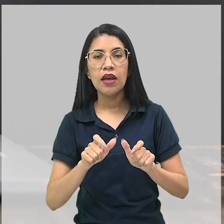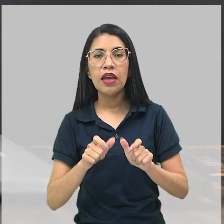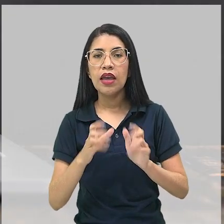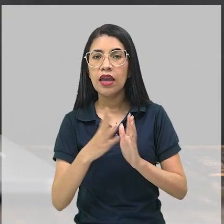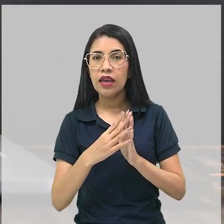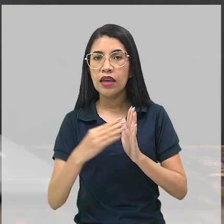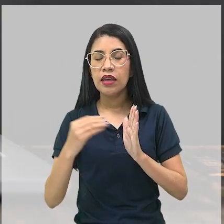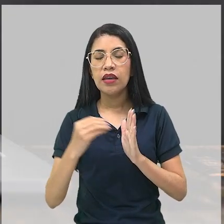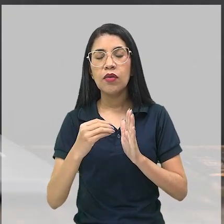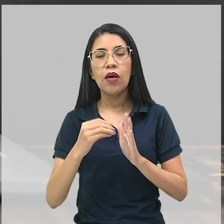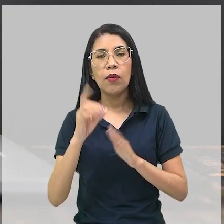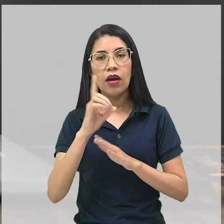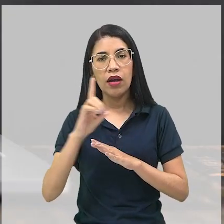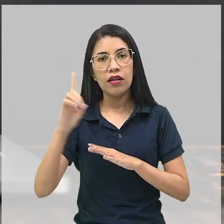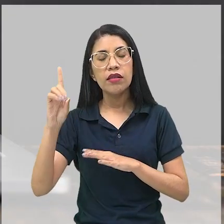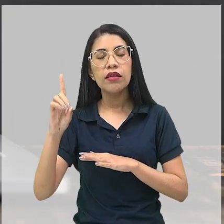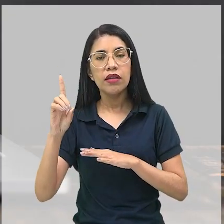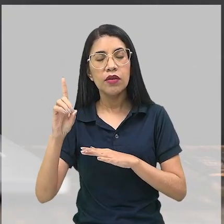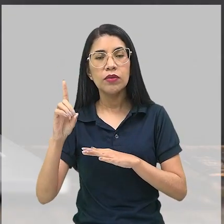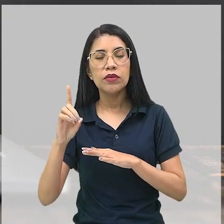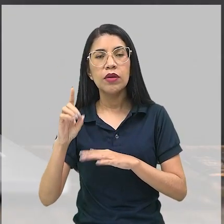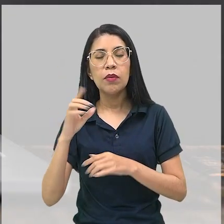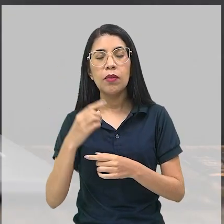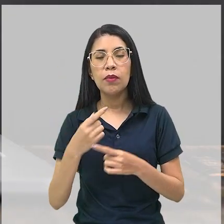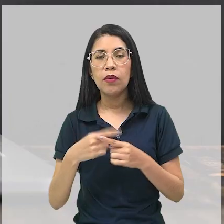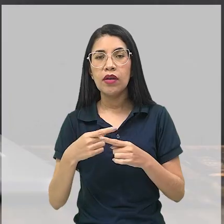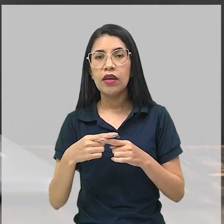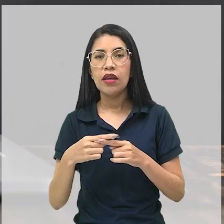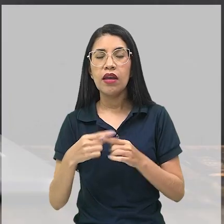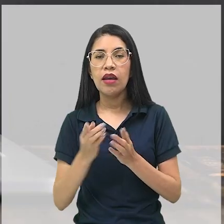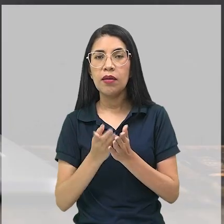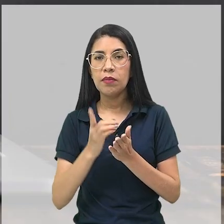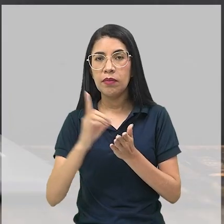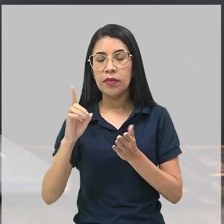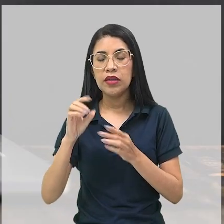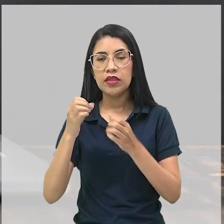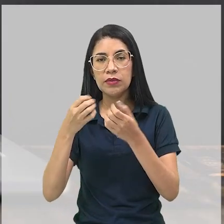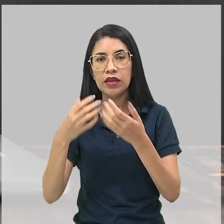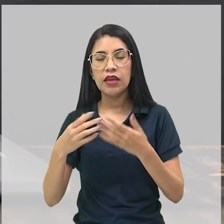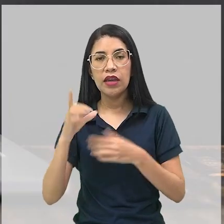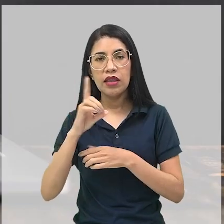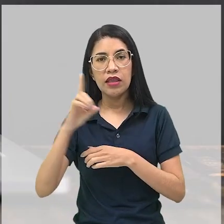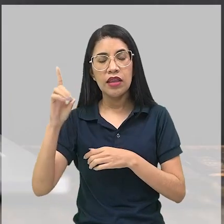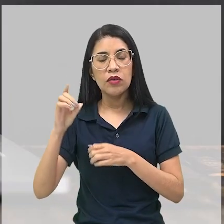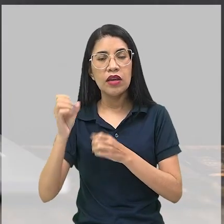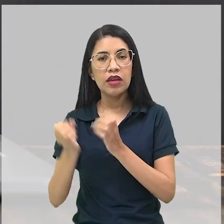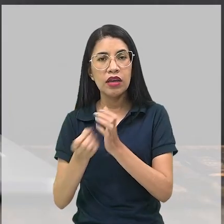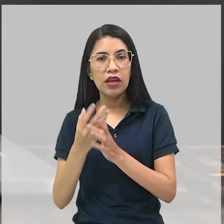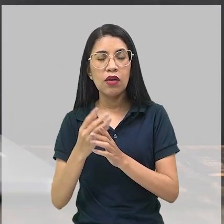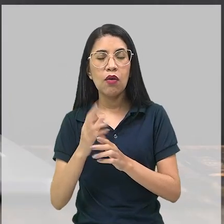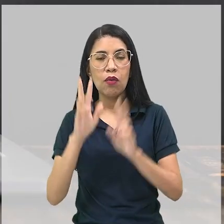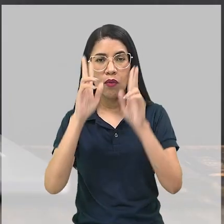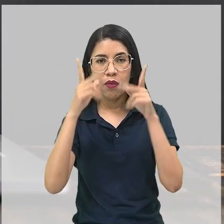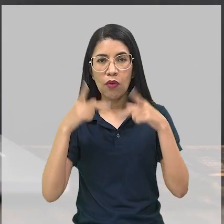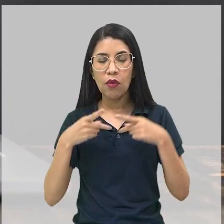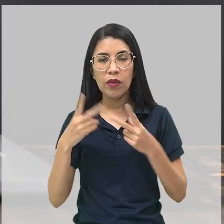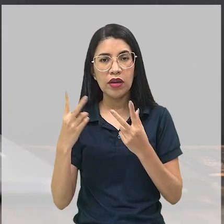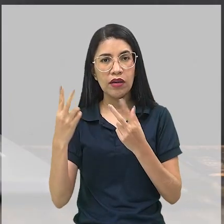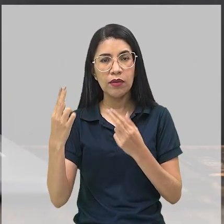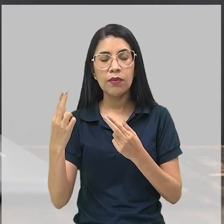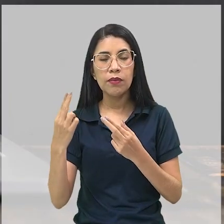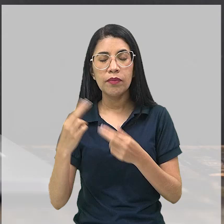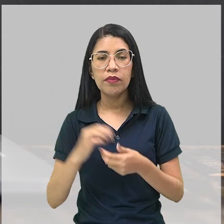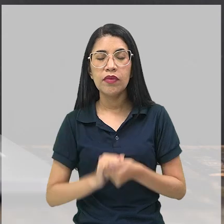imagem e semelhança de Deus. Façam o homem e a mulher, né? Façam o homem à imagem e semelhança. A minha imagem e semelhança disse Deus. Então é